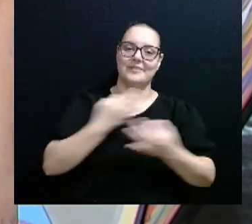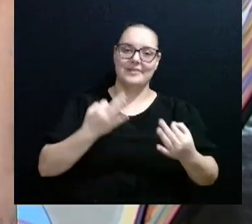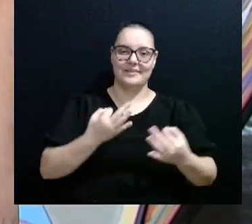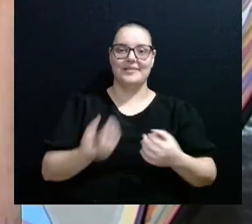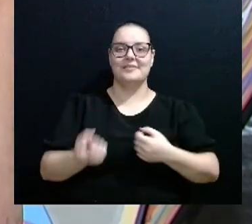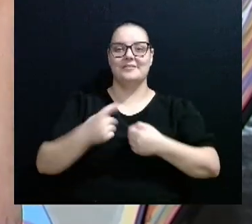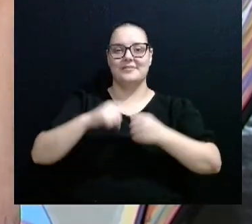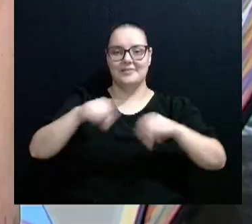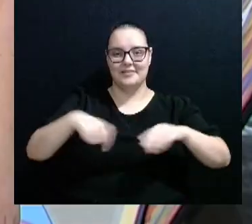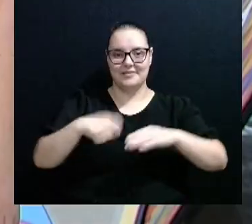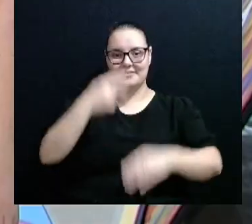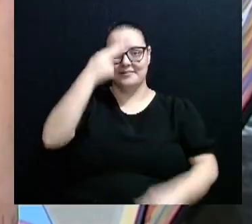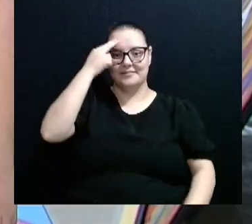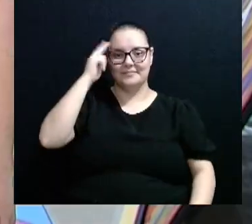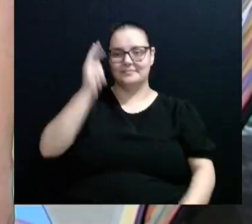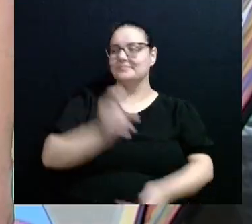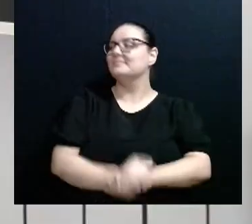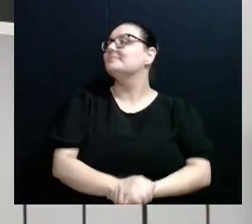estúdio, Gabriel.